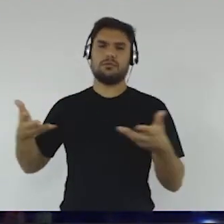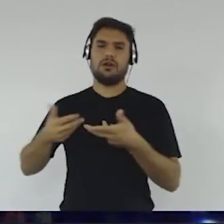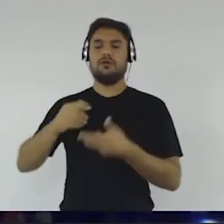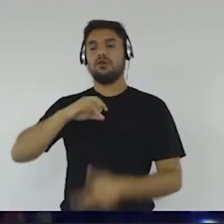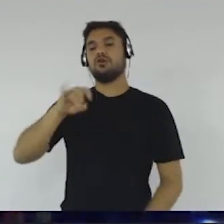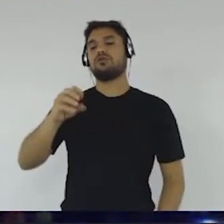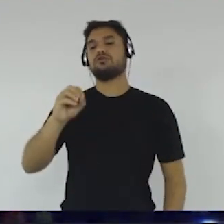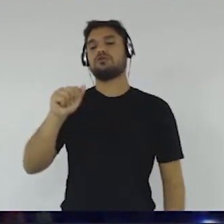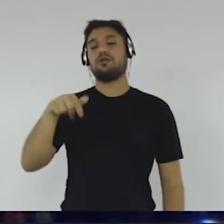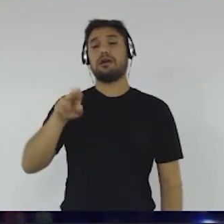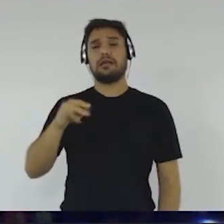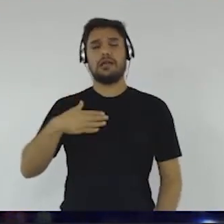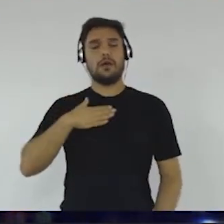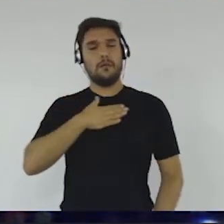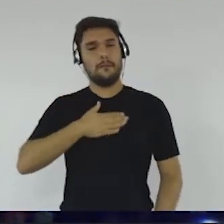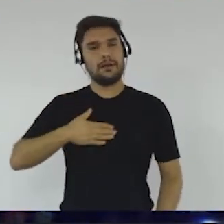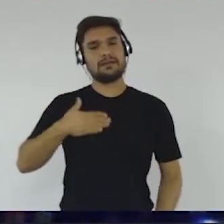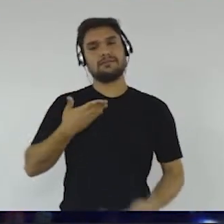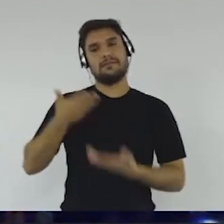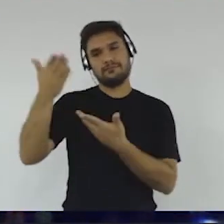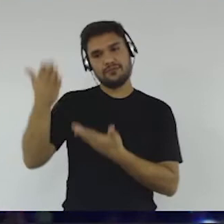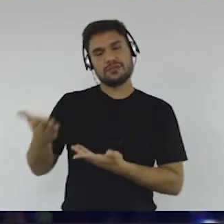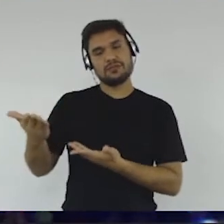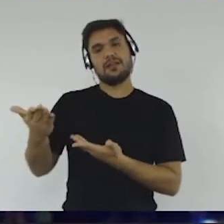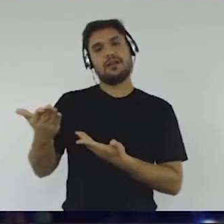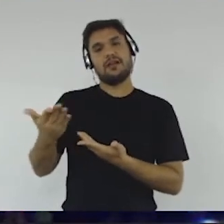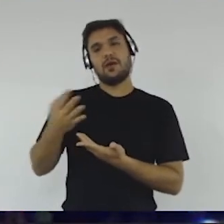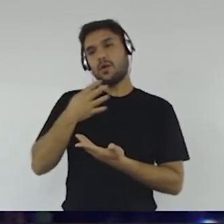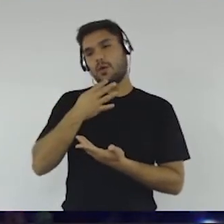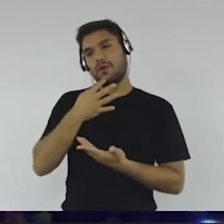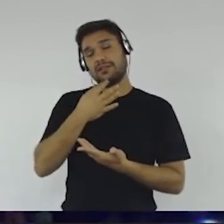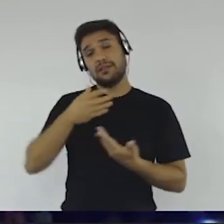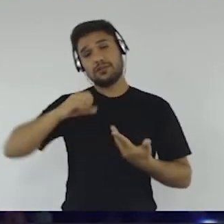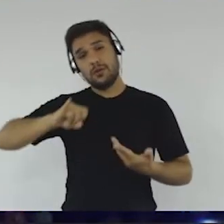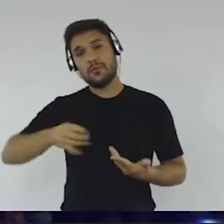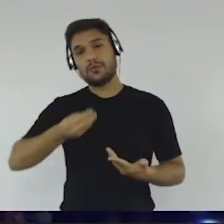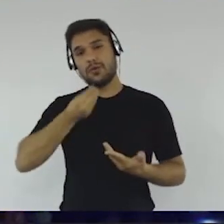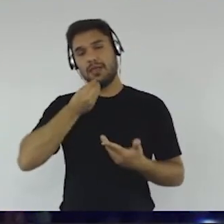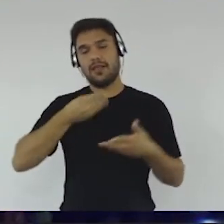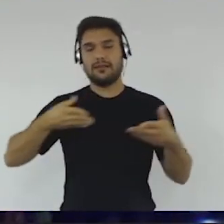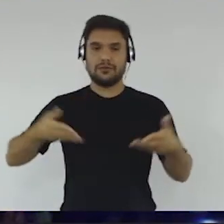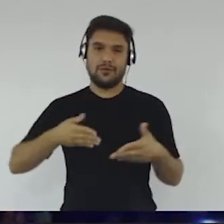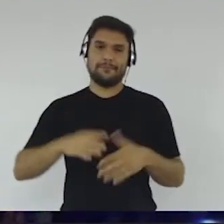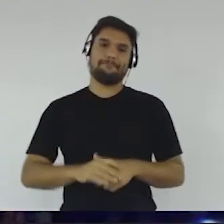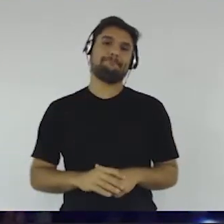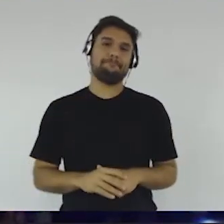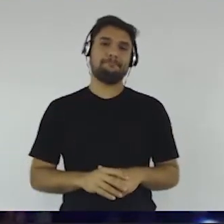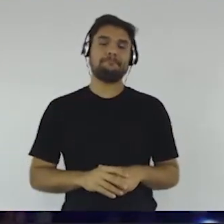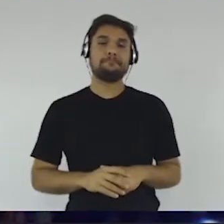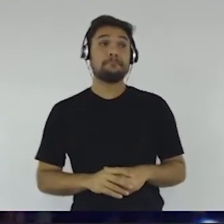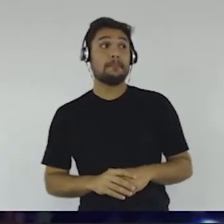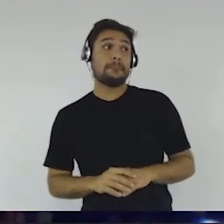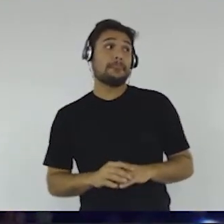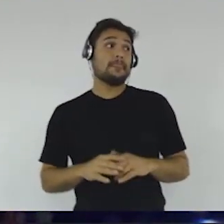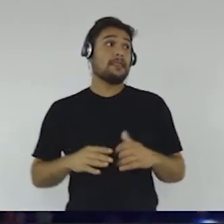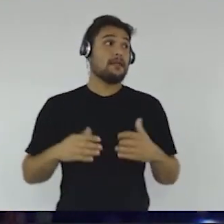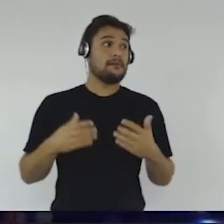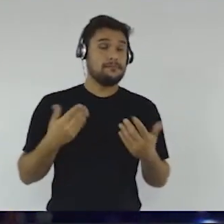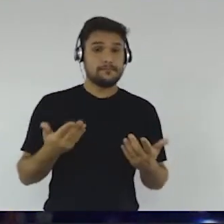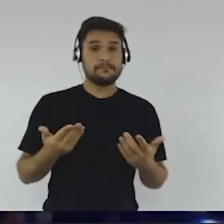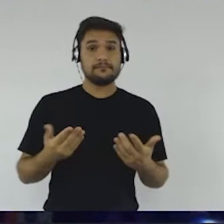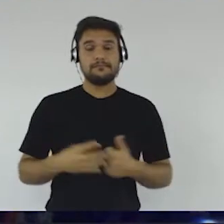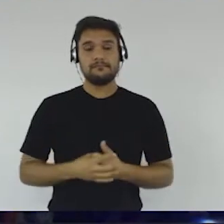disse, é um prazer muito grande, Joaquim, tê-lo conhecido nessa oportunidade. Bom, nós